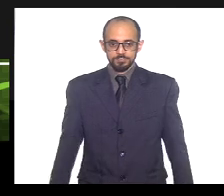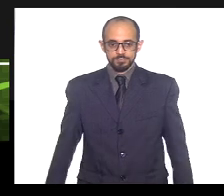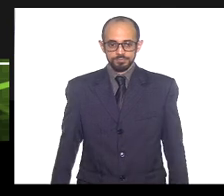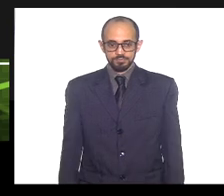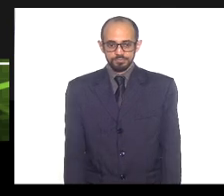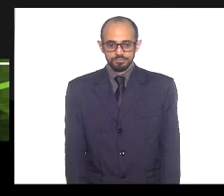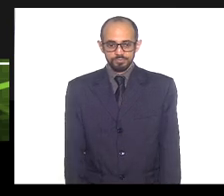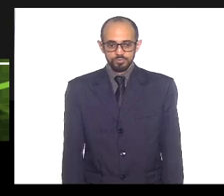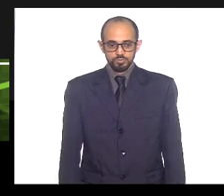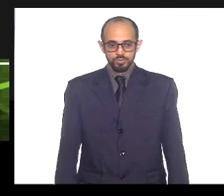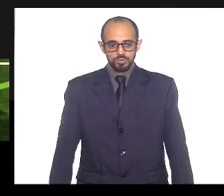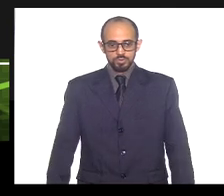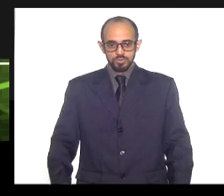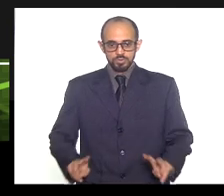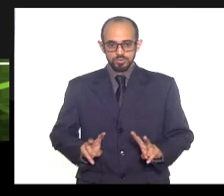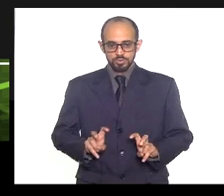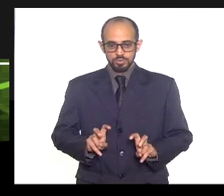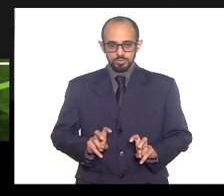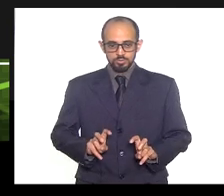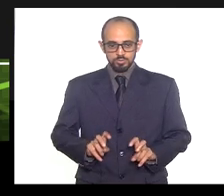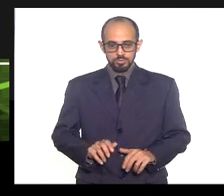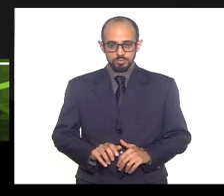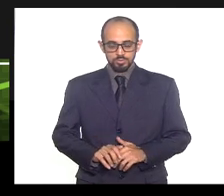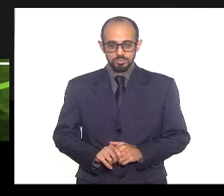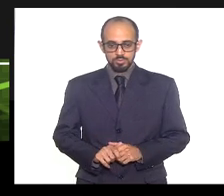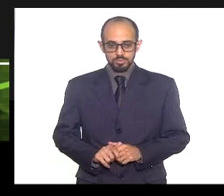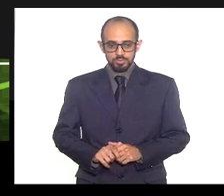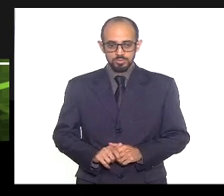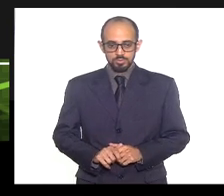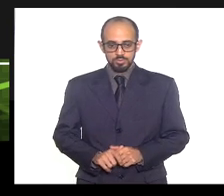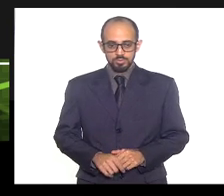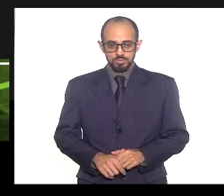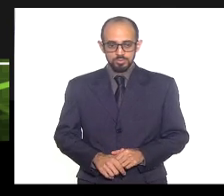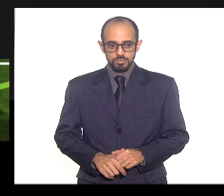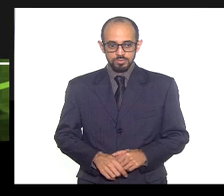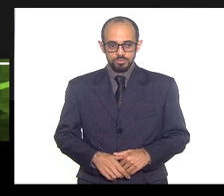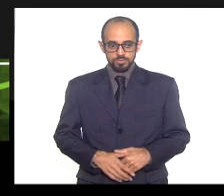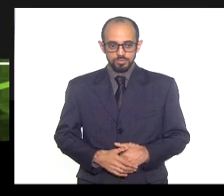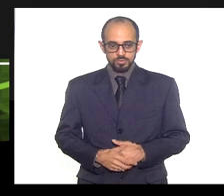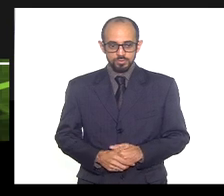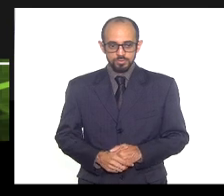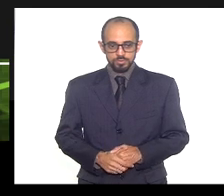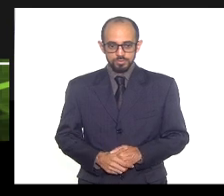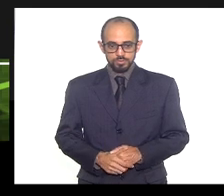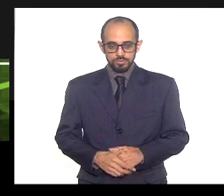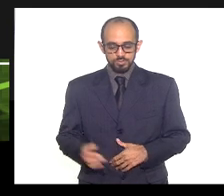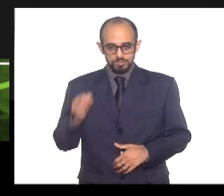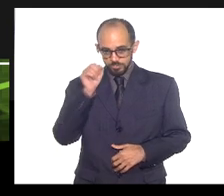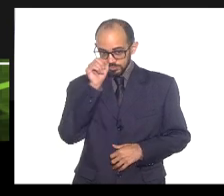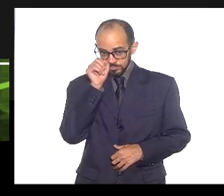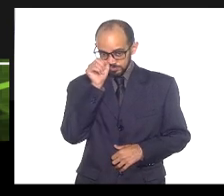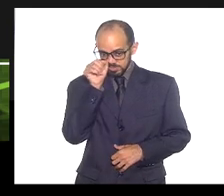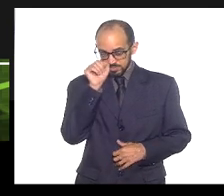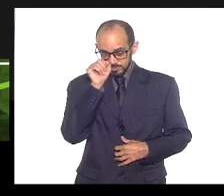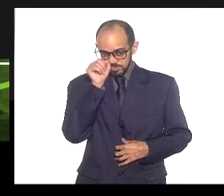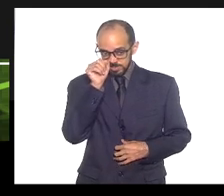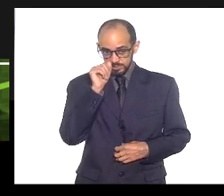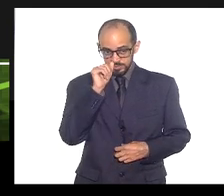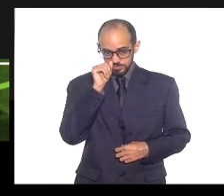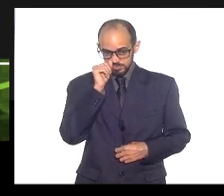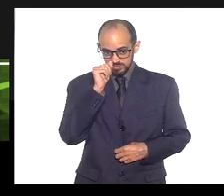a publicação de 24 de 6 de 21 do edital de